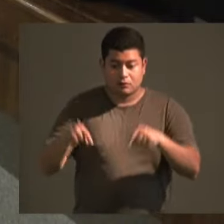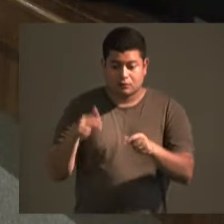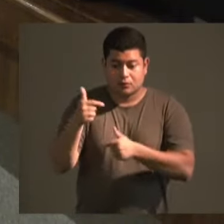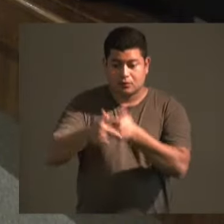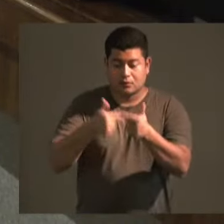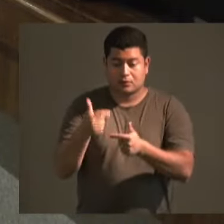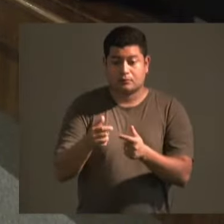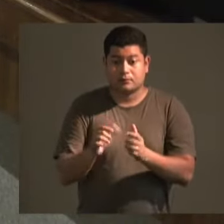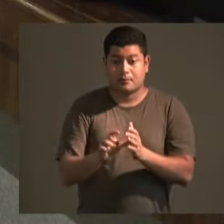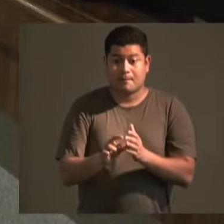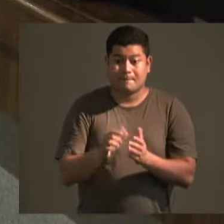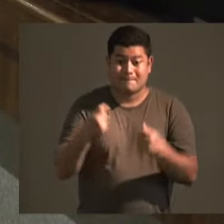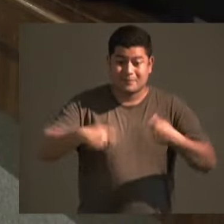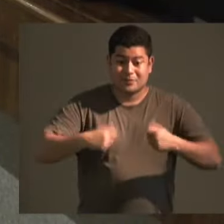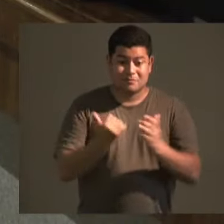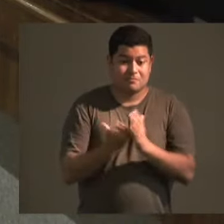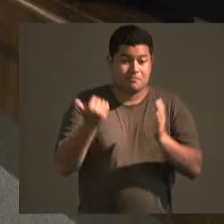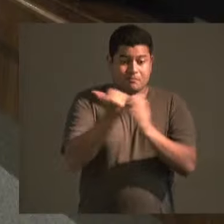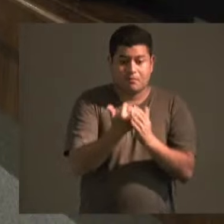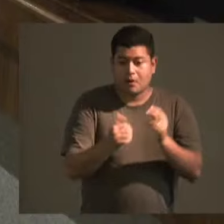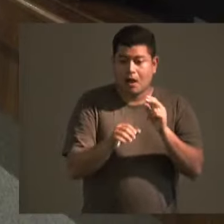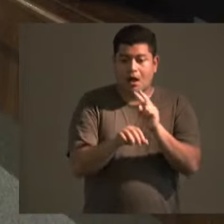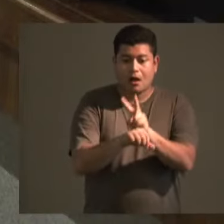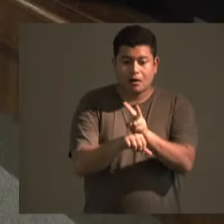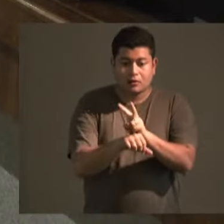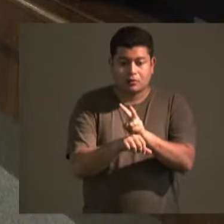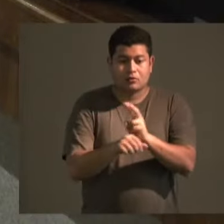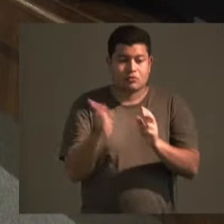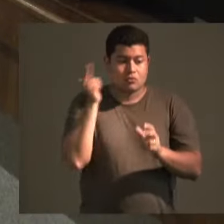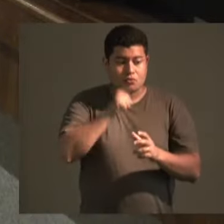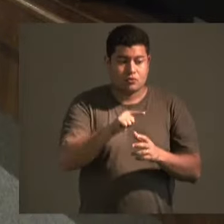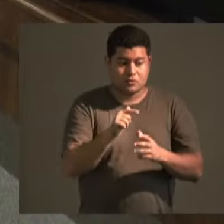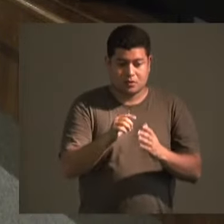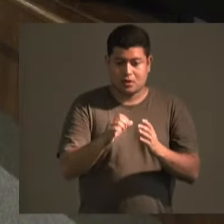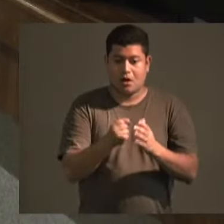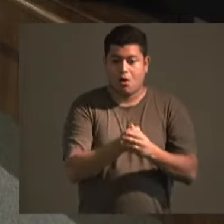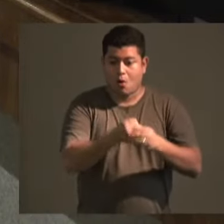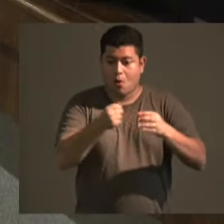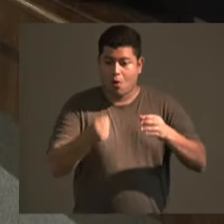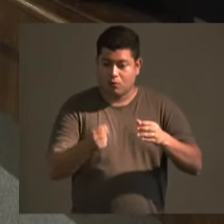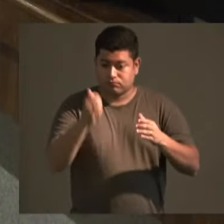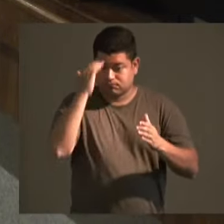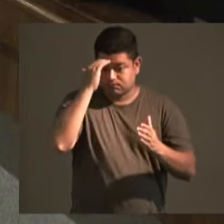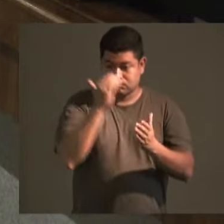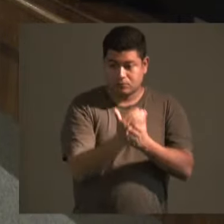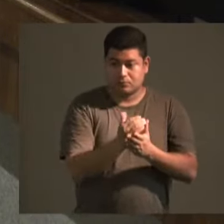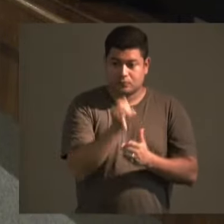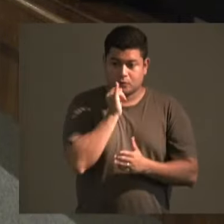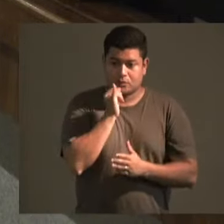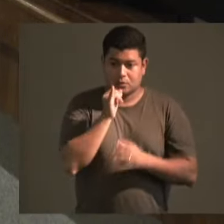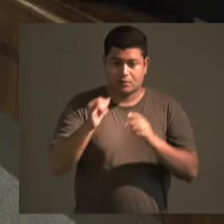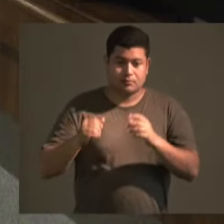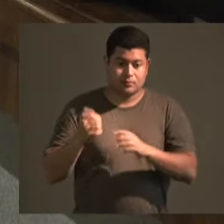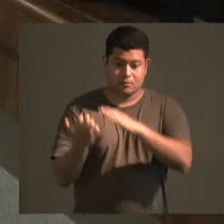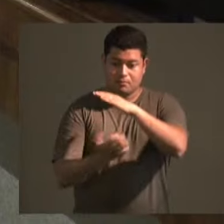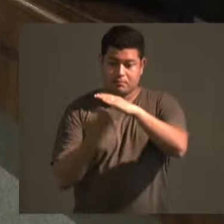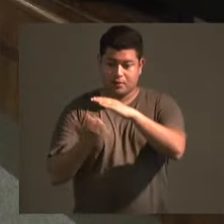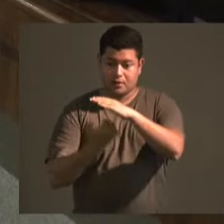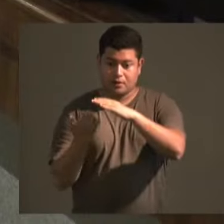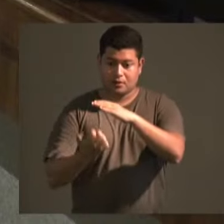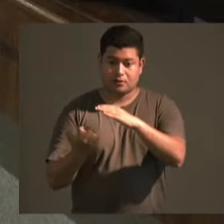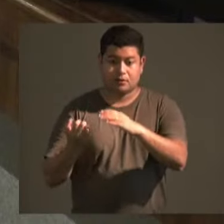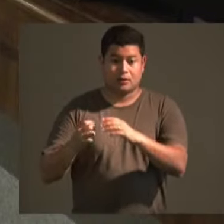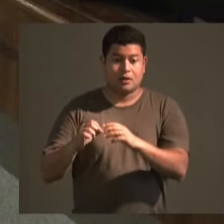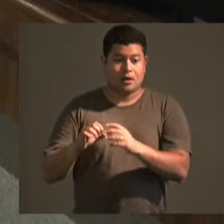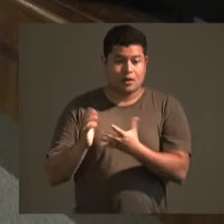maior fiscalização relacionada ali para cumprir as cotas, né, que cada empresa com mais de 100 funcionários tem que ter uma reserva para a contratação